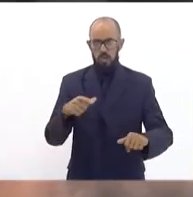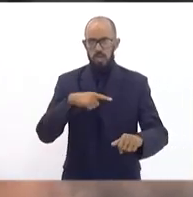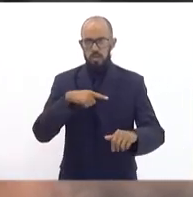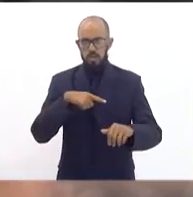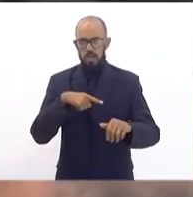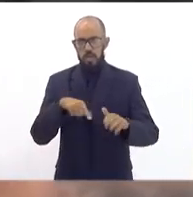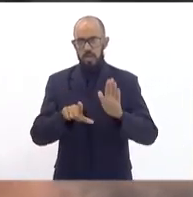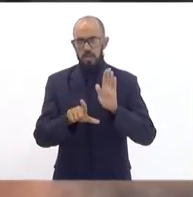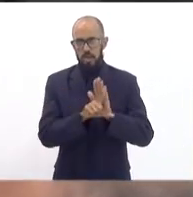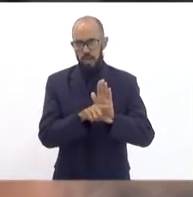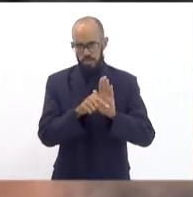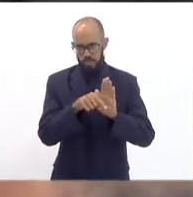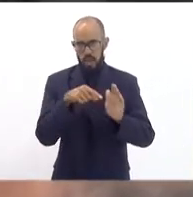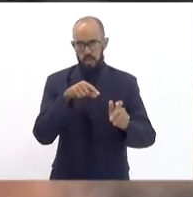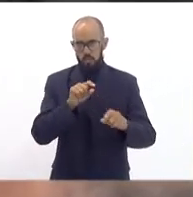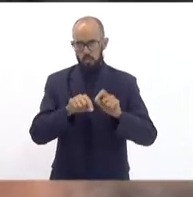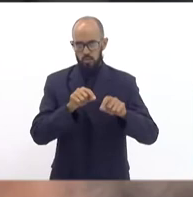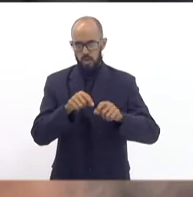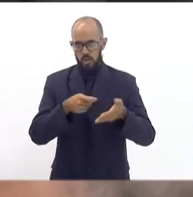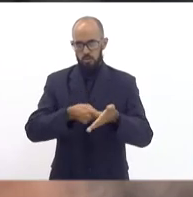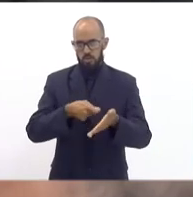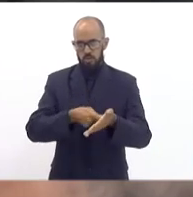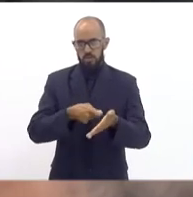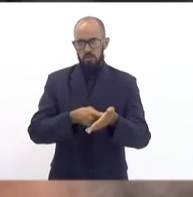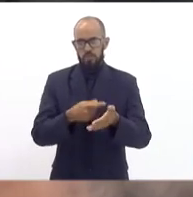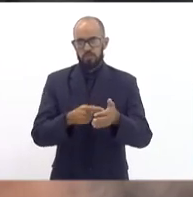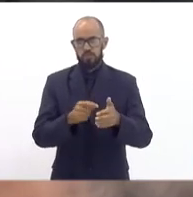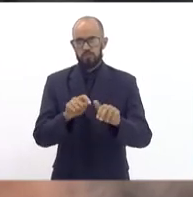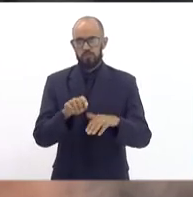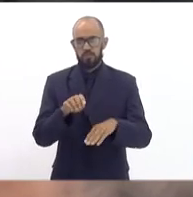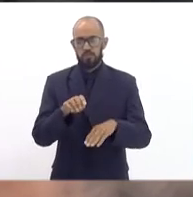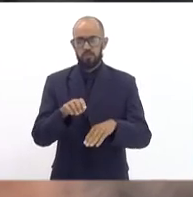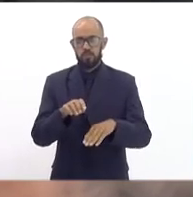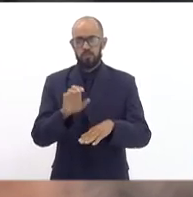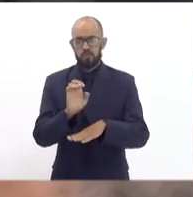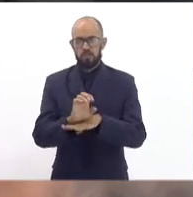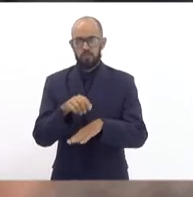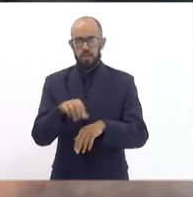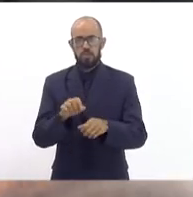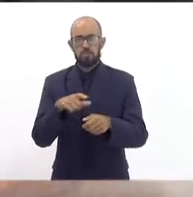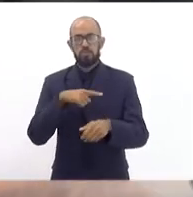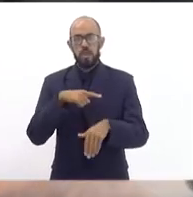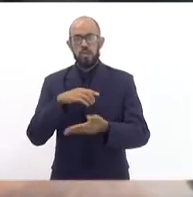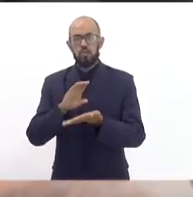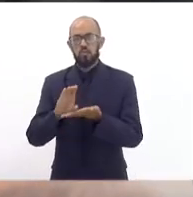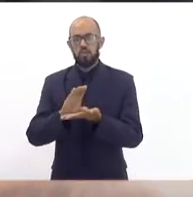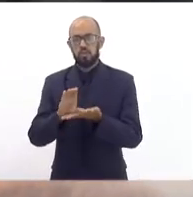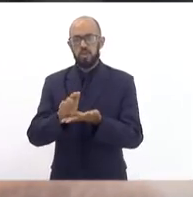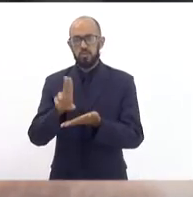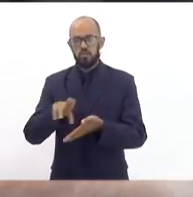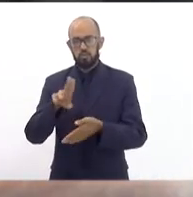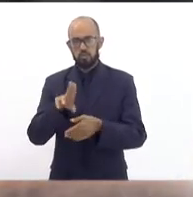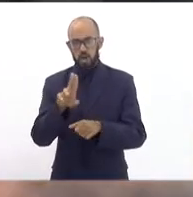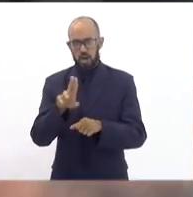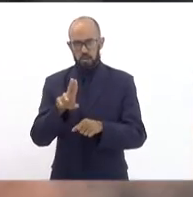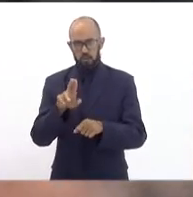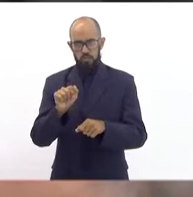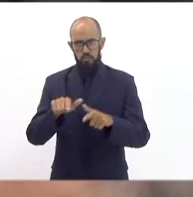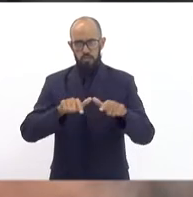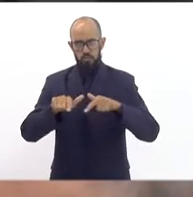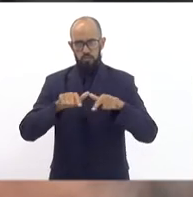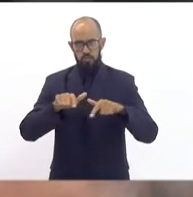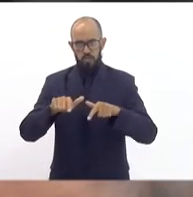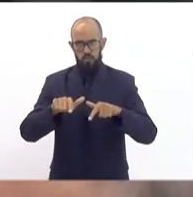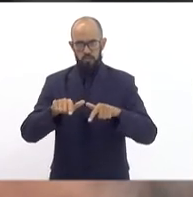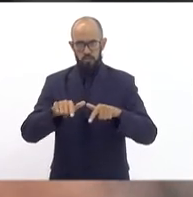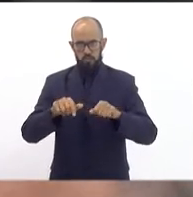fixa a obrigatoriedade de que os entes federativos criem os conselhos de usuários, né, dos serviços por eles